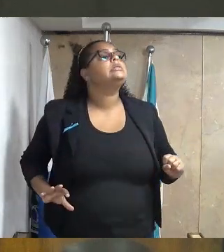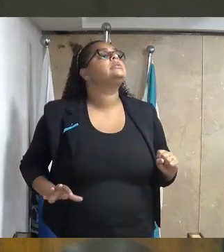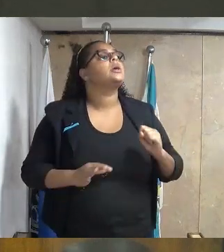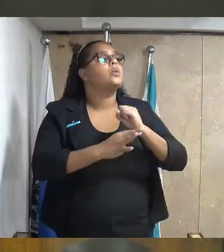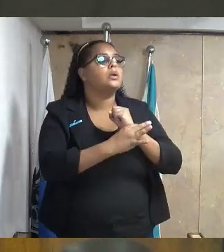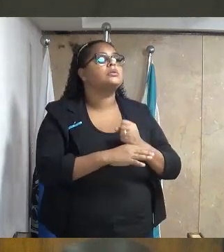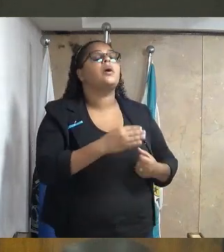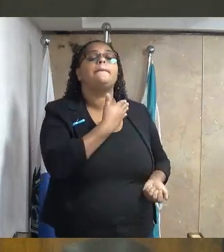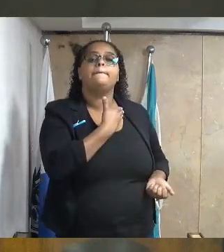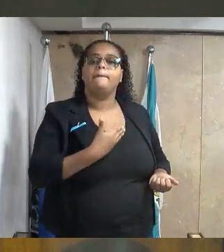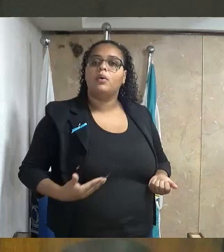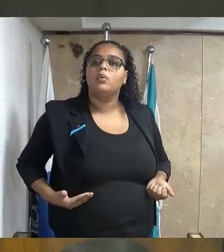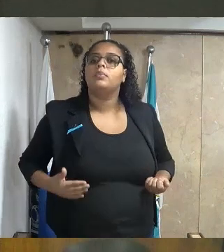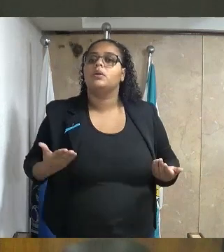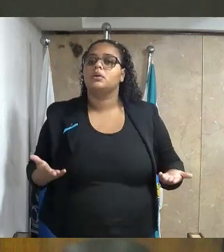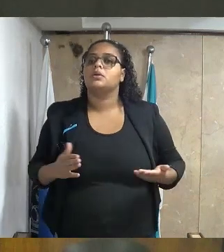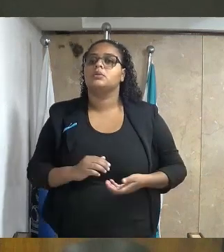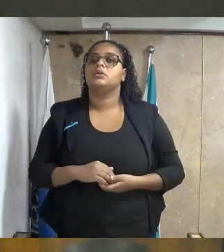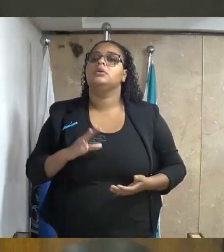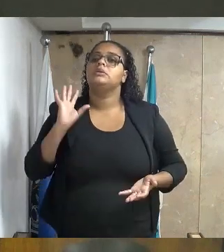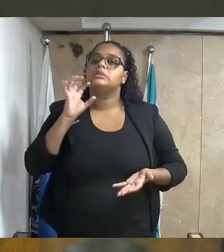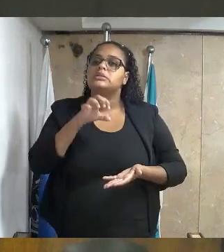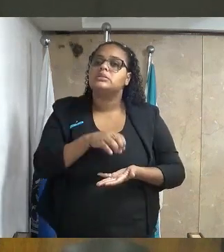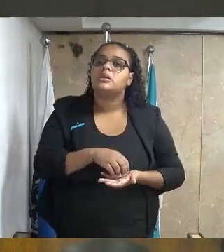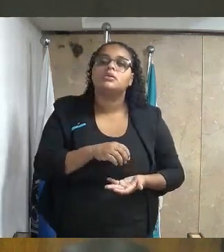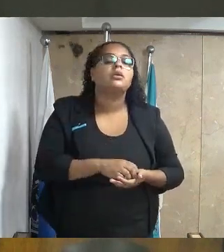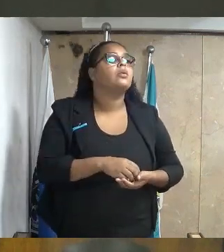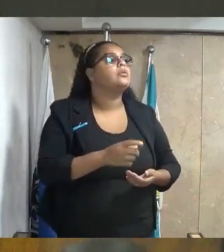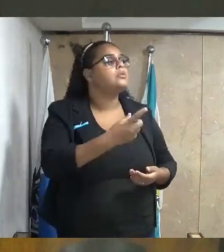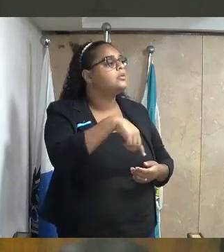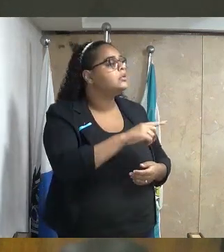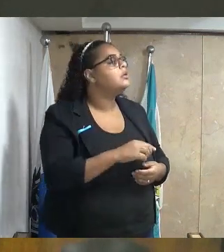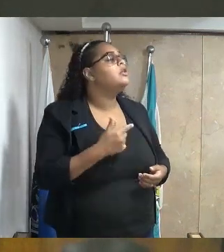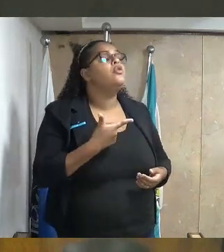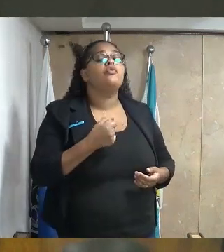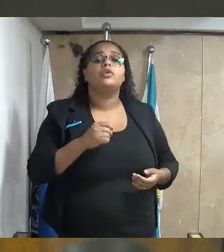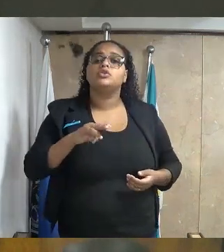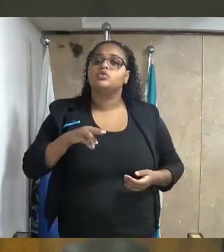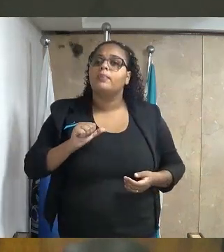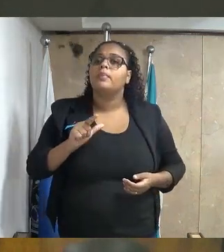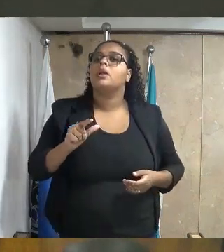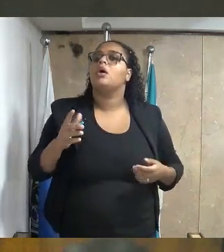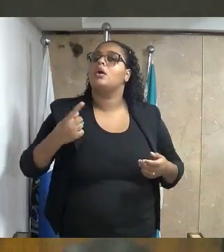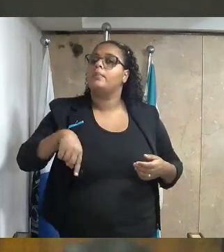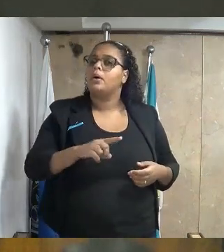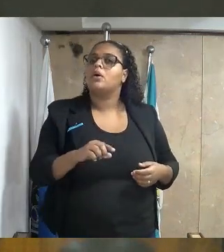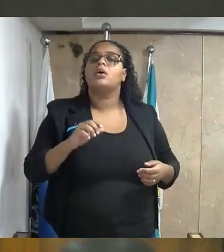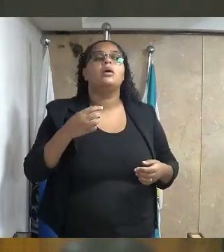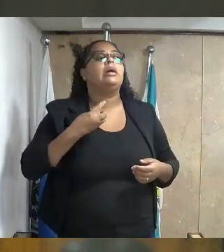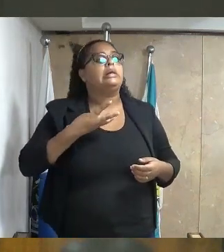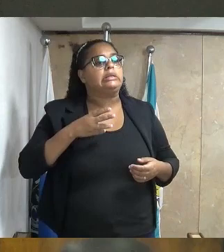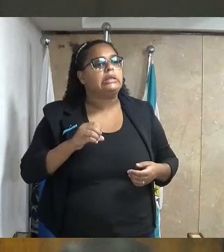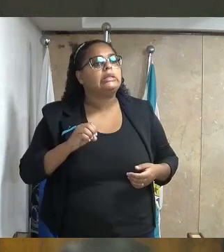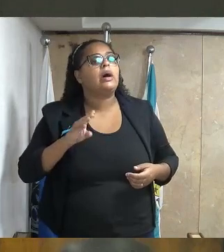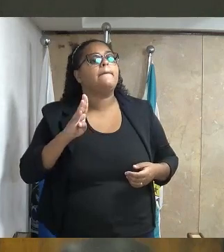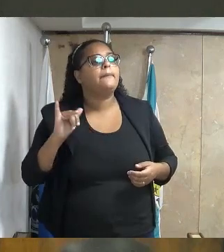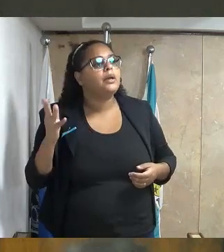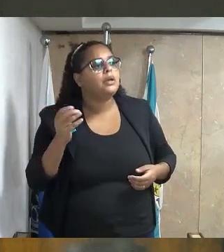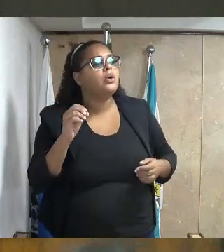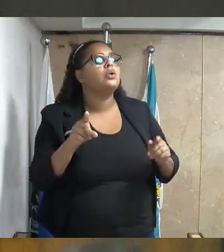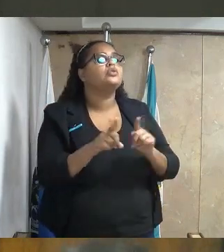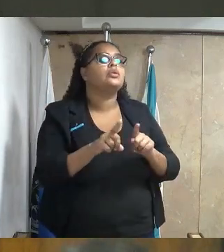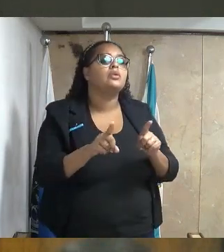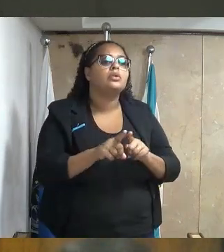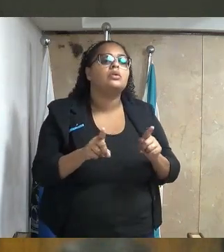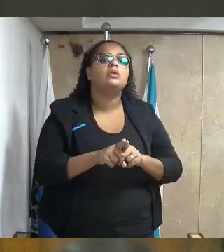pública, onde nós temos aí o centro de monitoramento, 20 milhões para comprar o imóvel, 30 milhões para comprar